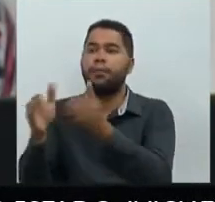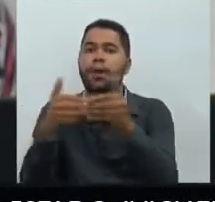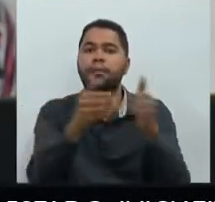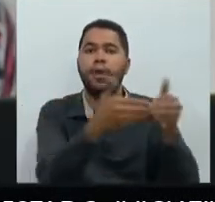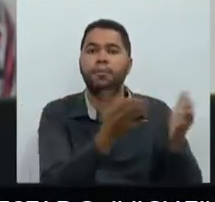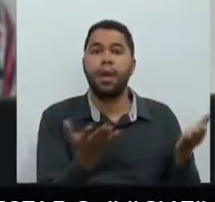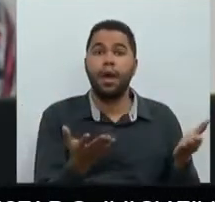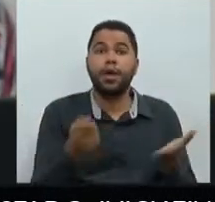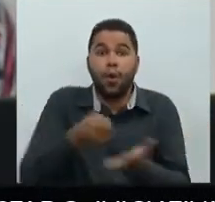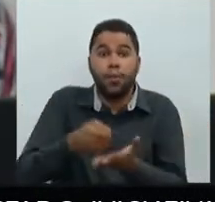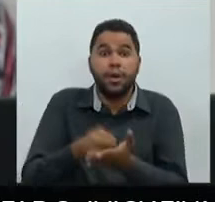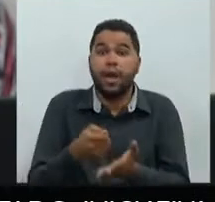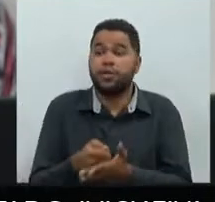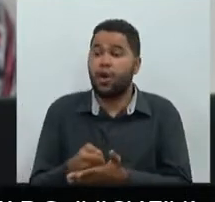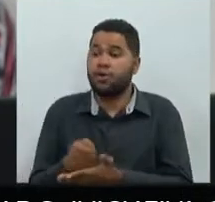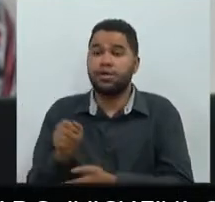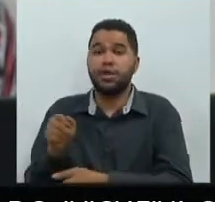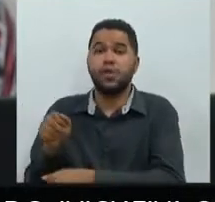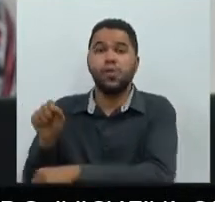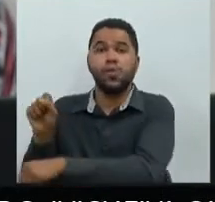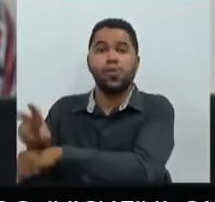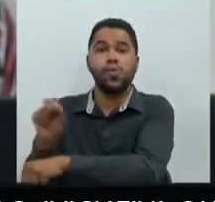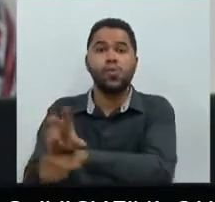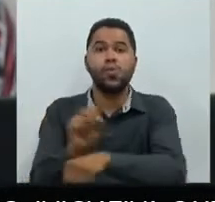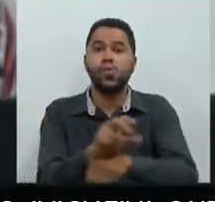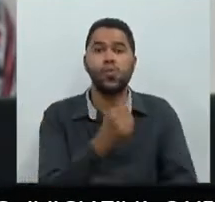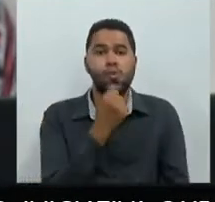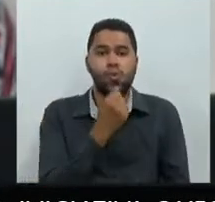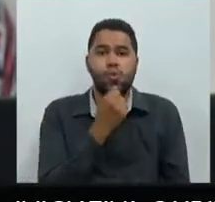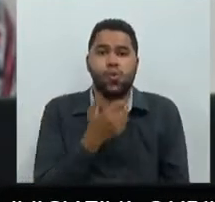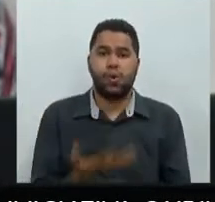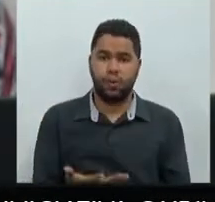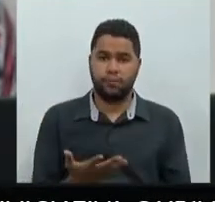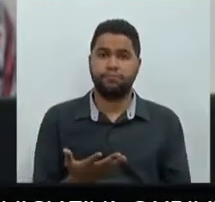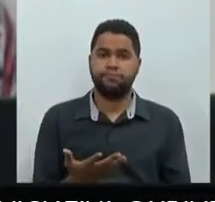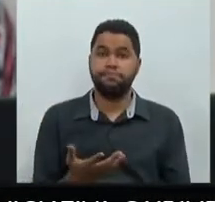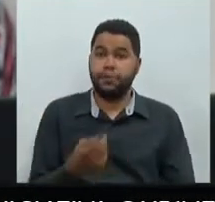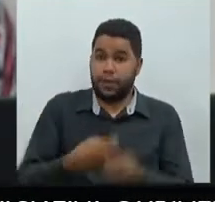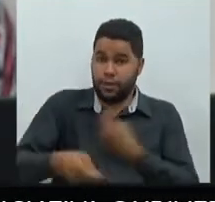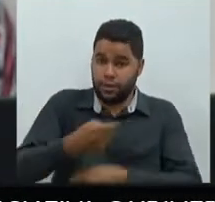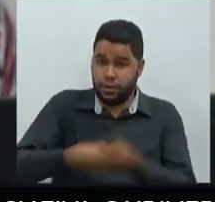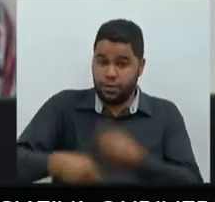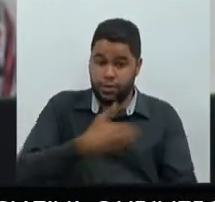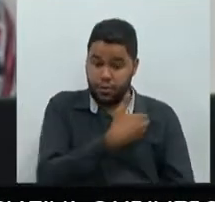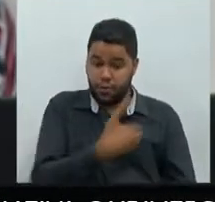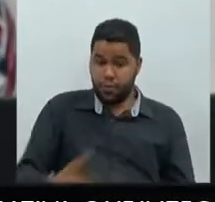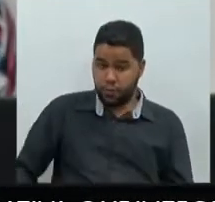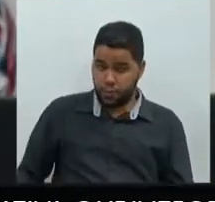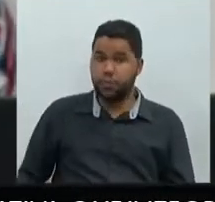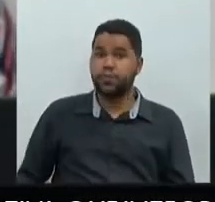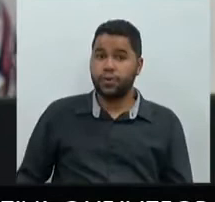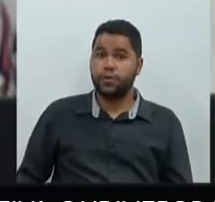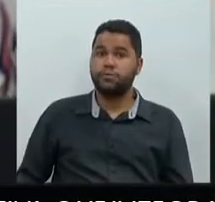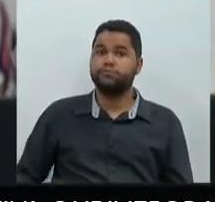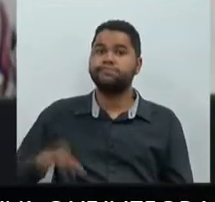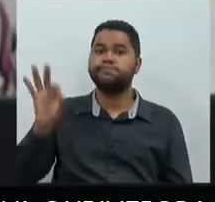vagas obrigatórias que estão em abertas, sendo que na administração pública, esse índice de ocupação é só